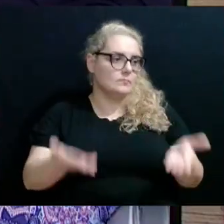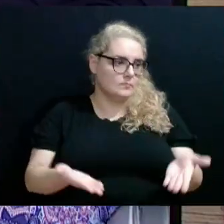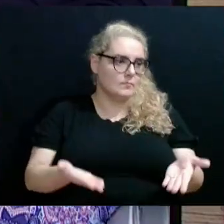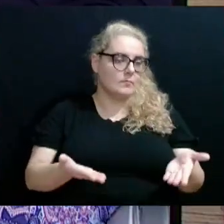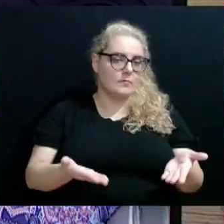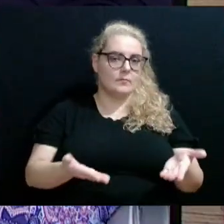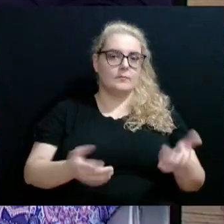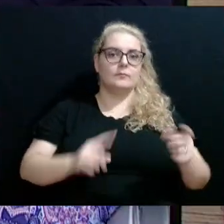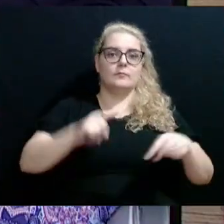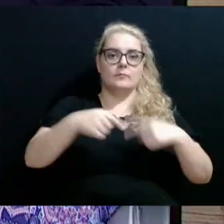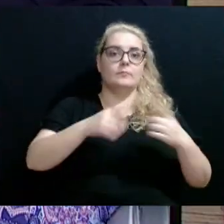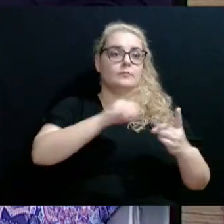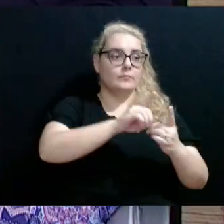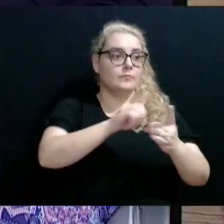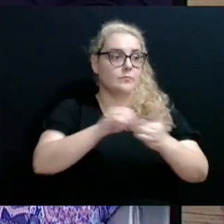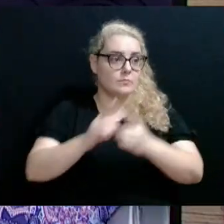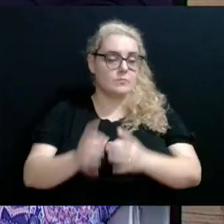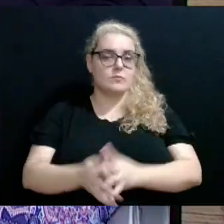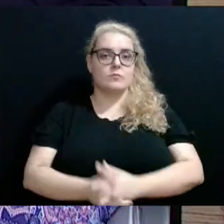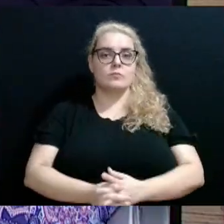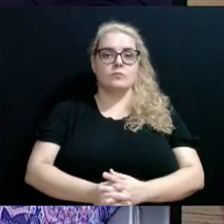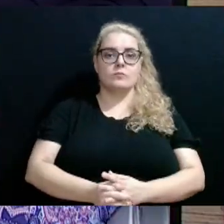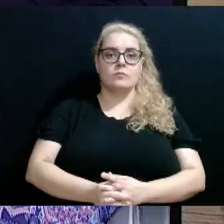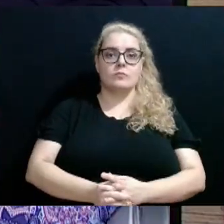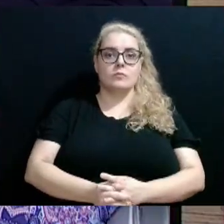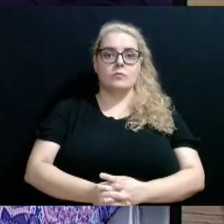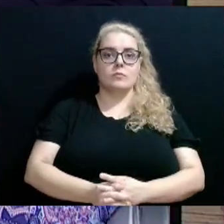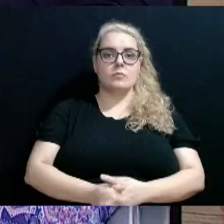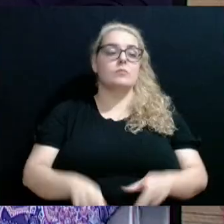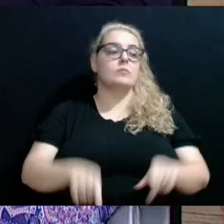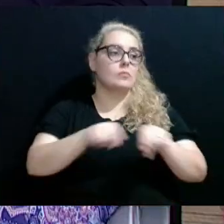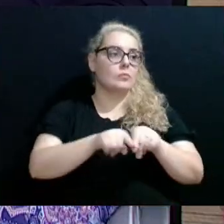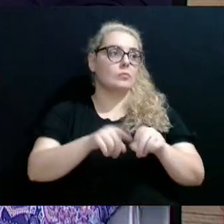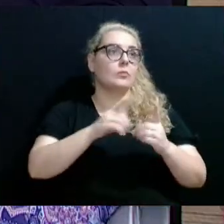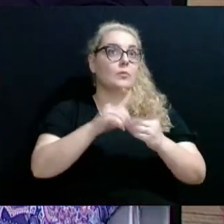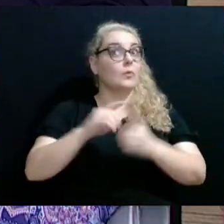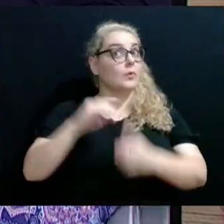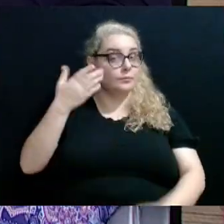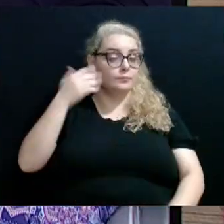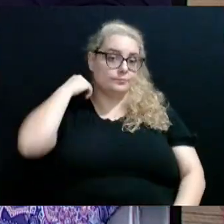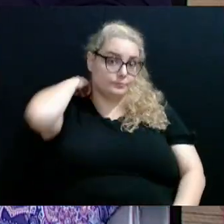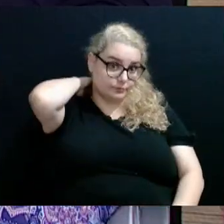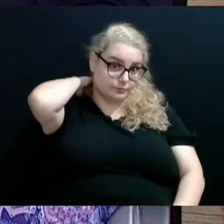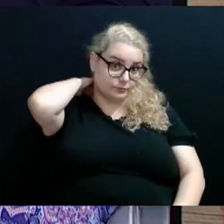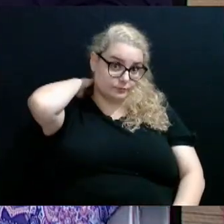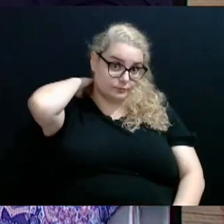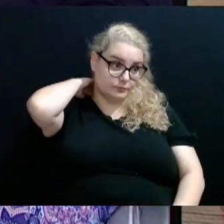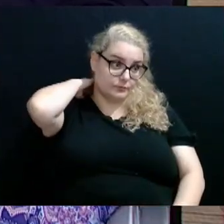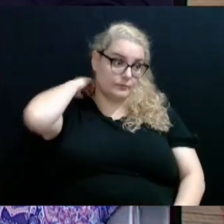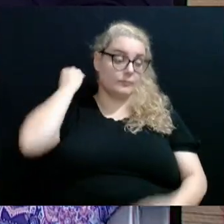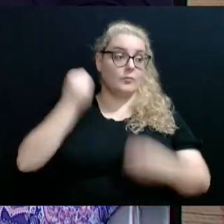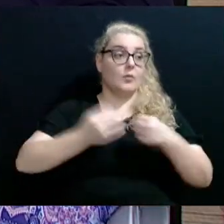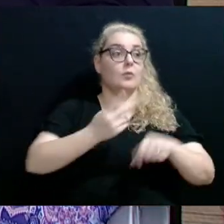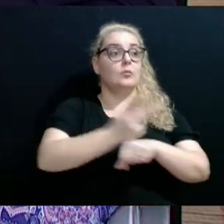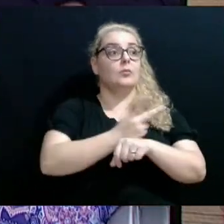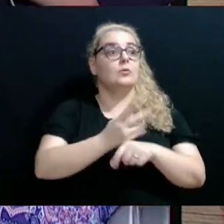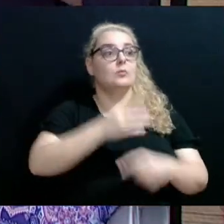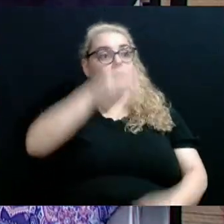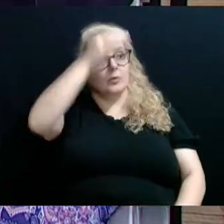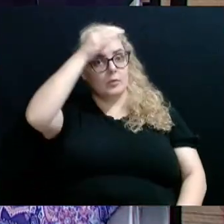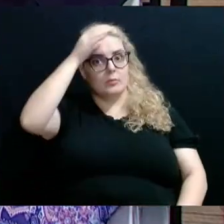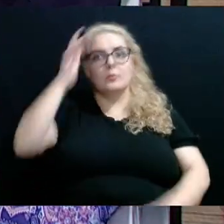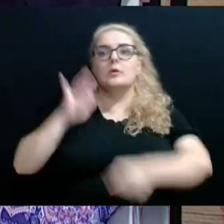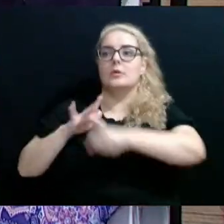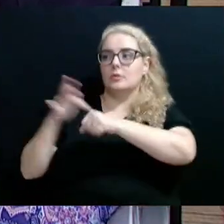outros atendimentos, são essas pessoas. Eu também atendo fora. Como você busca esse cliente? Rede social.